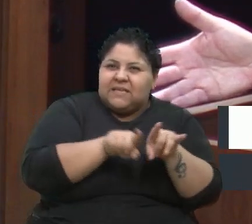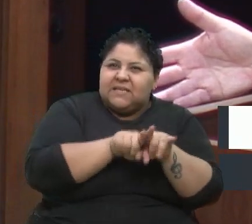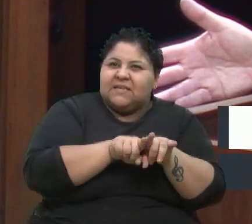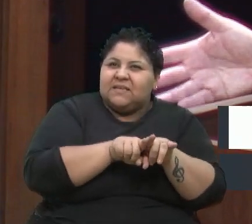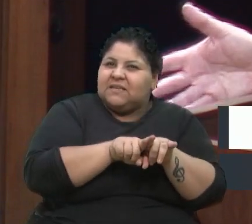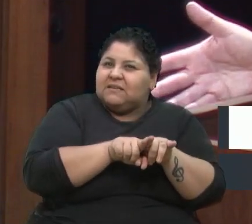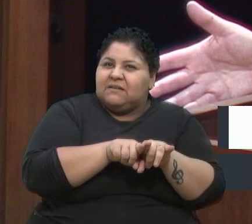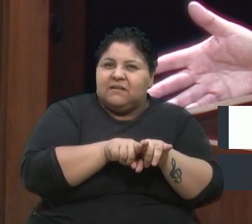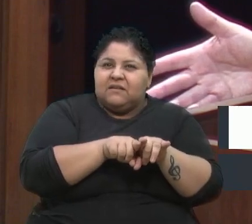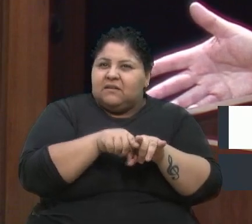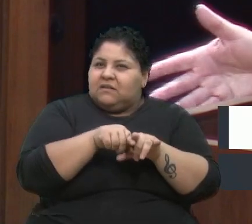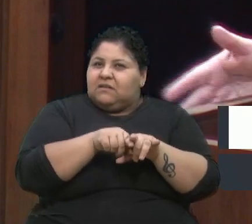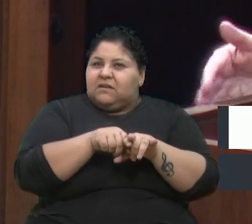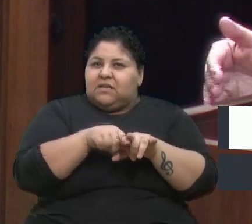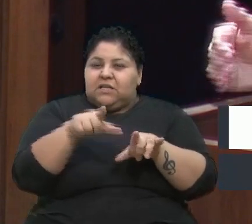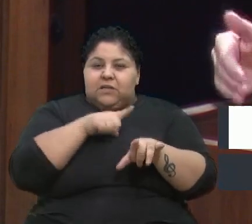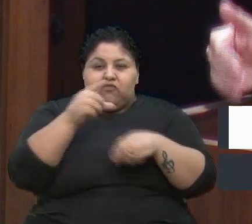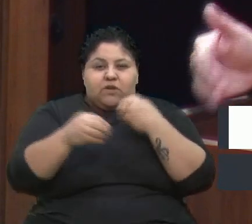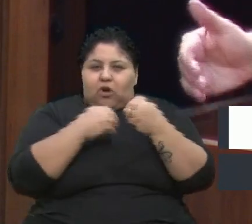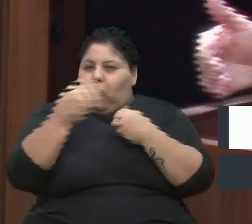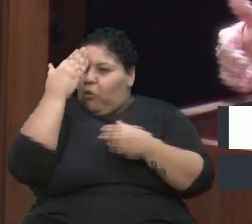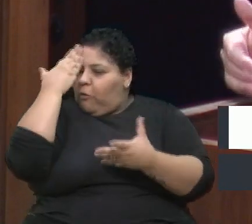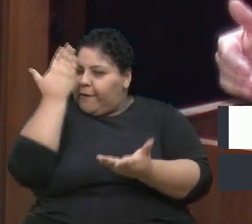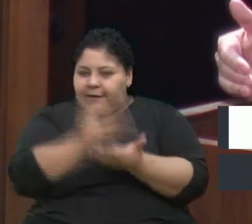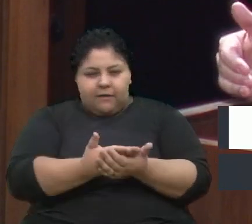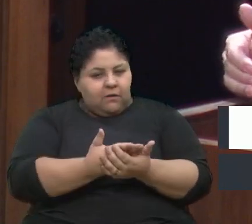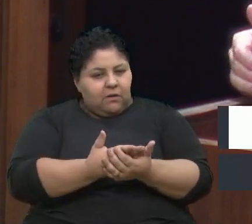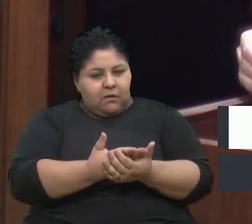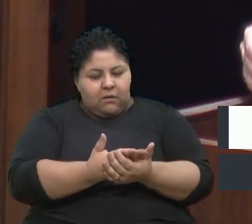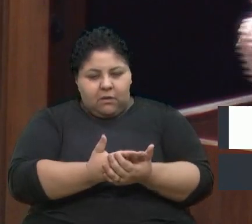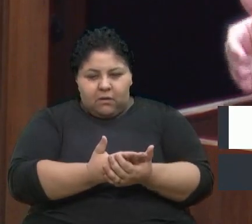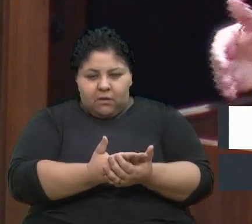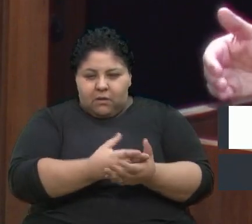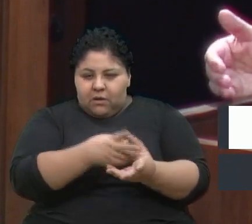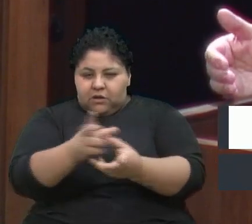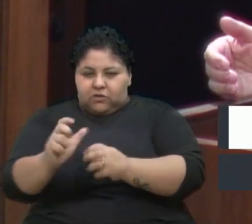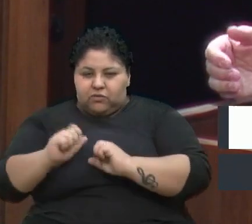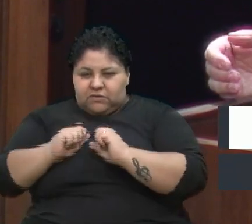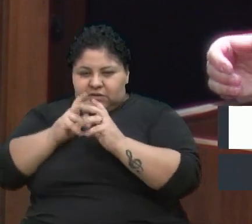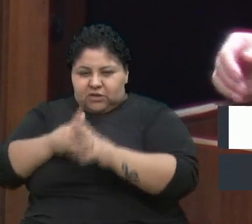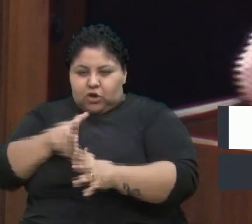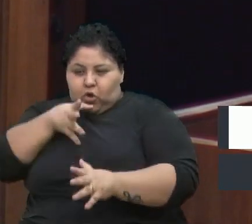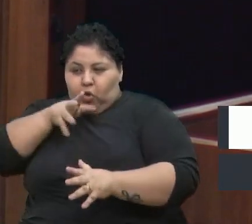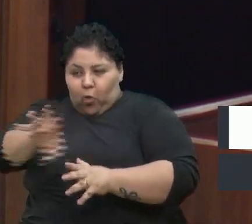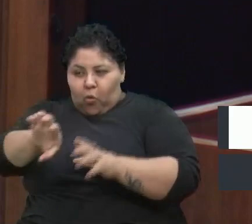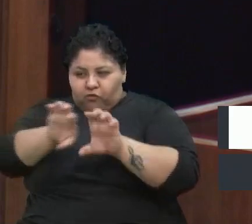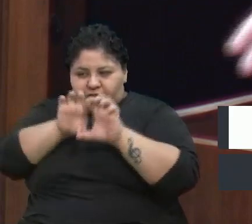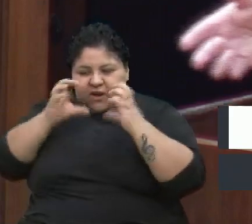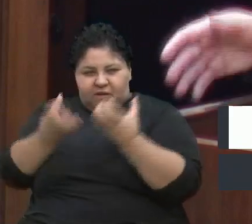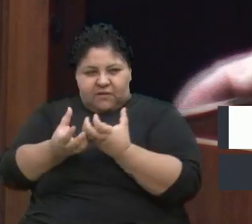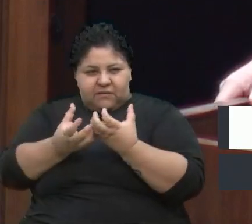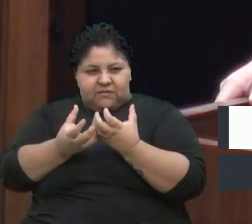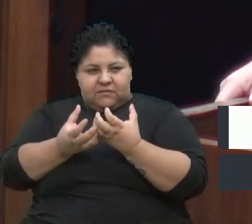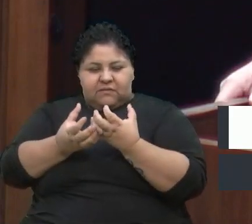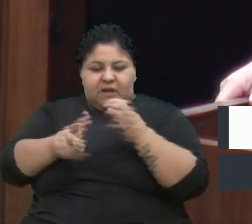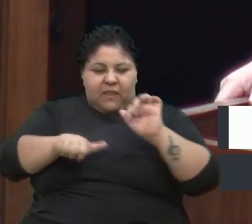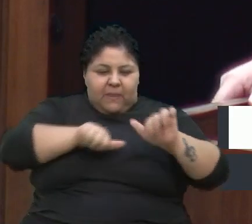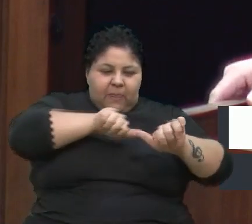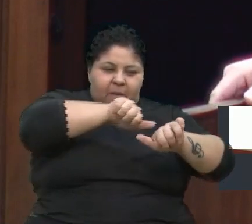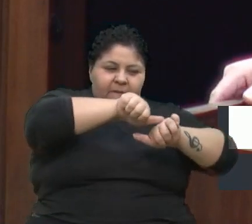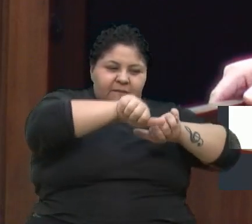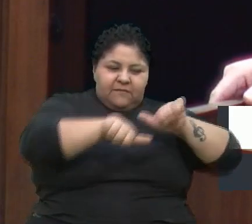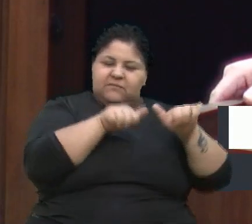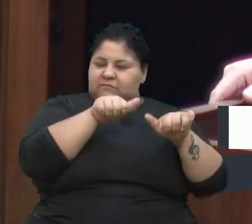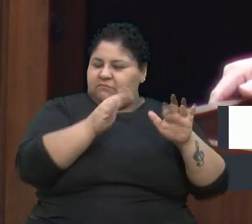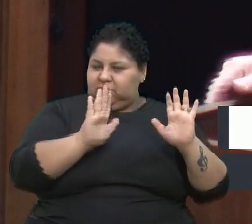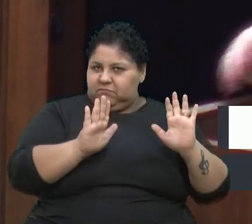é de não acreditar realmente todas essas atitudes que iam contra a comunidade. A mudança vamos